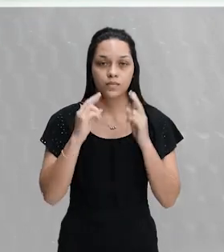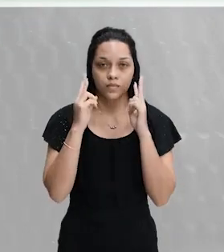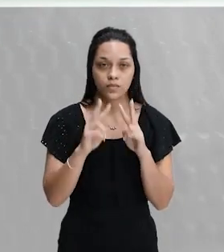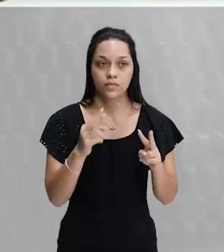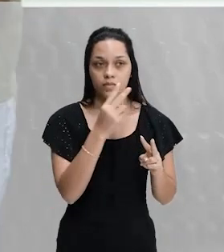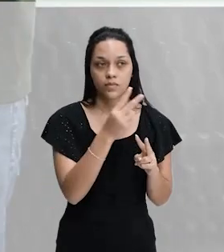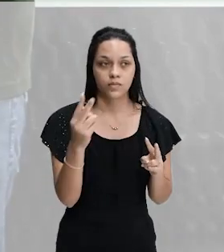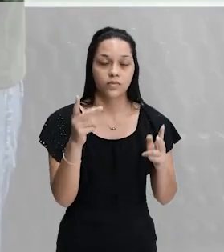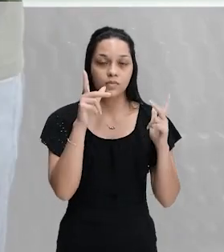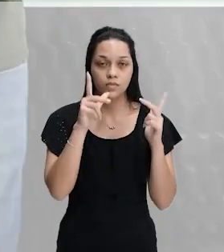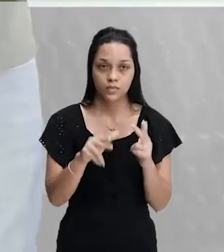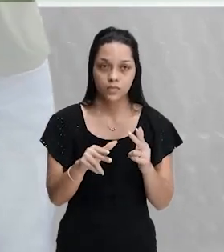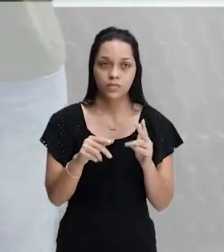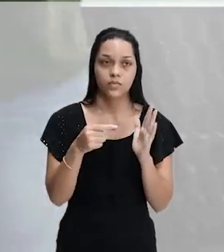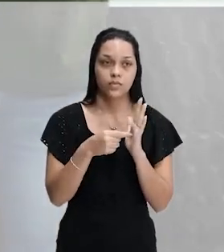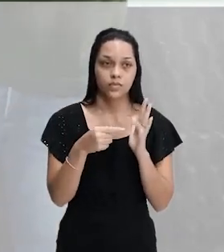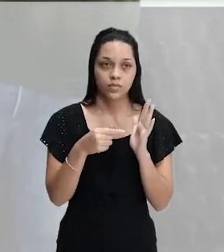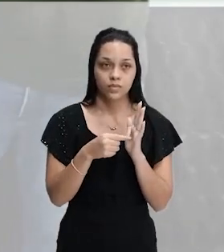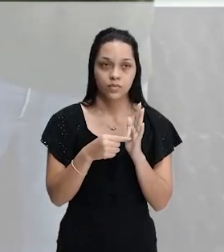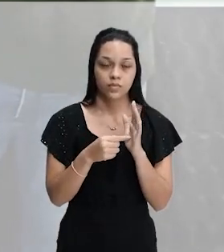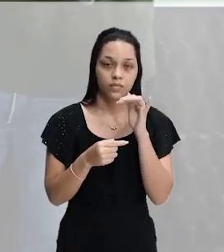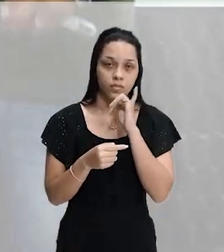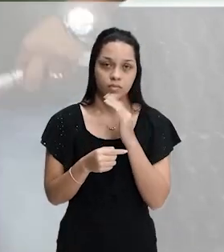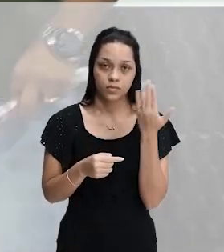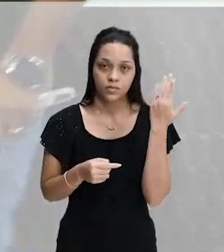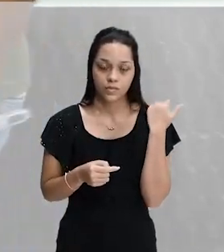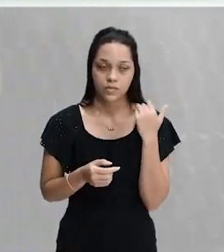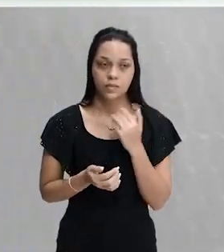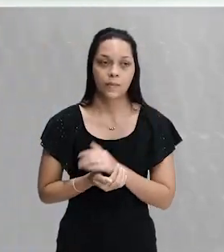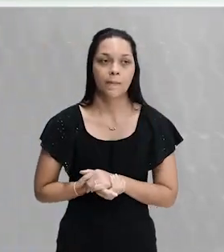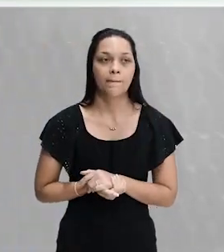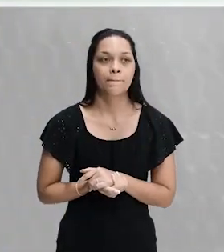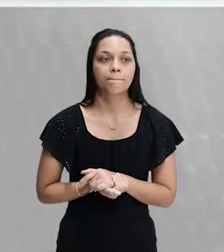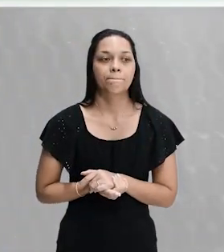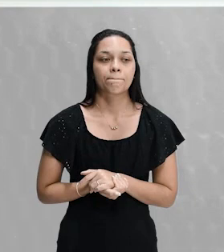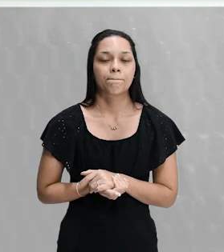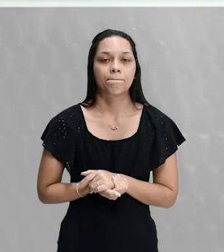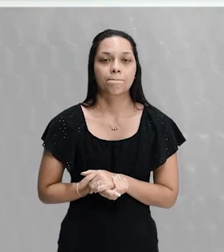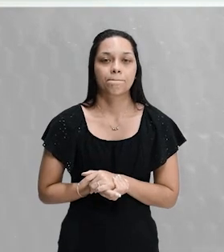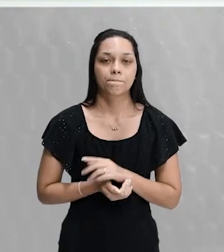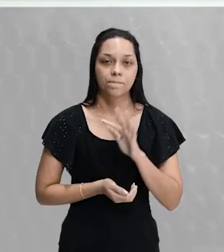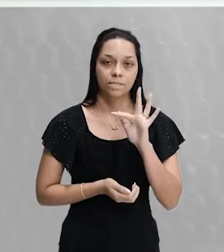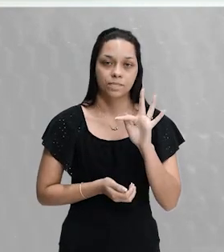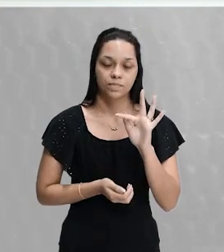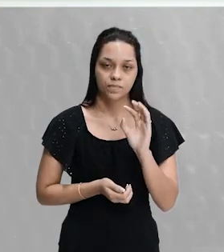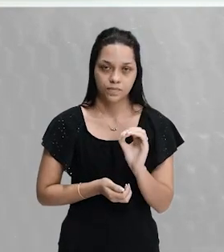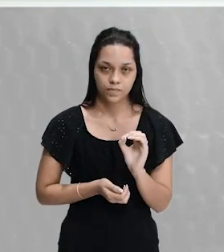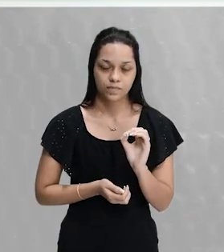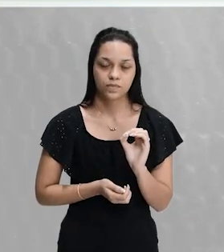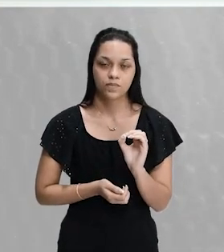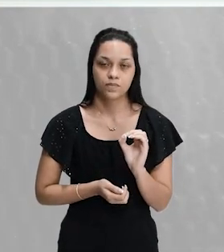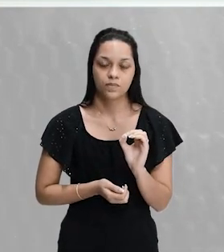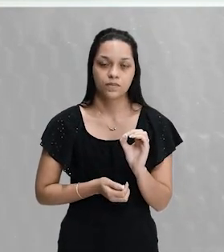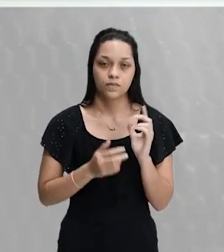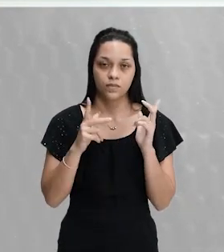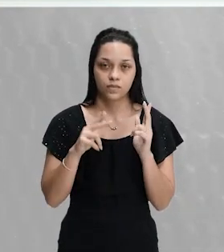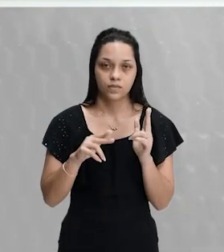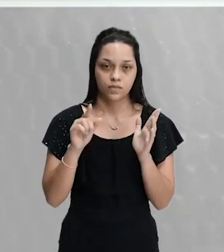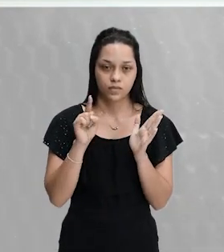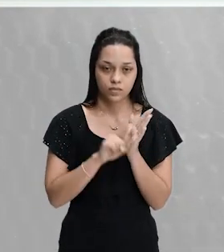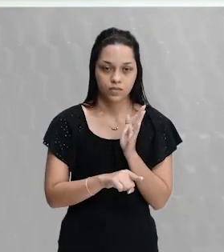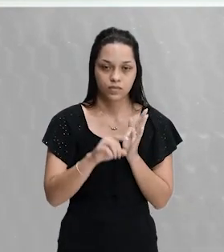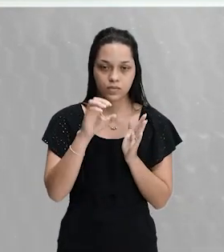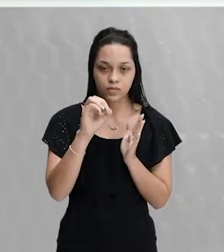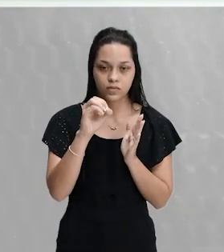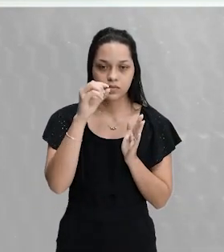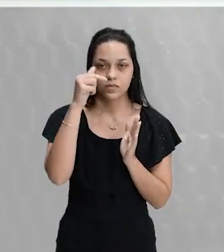pares para fazer a mesma coisa que a gente fez no exemplo anterior. Então, f de 0 vai ser igual a menos o